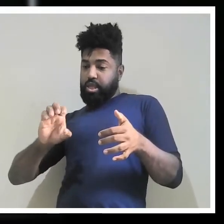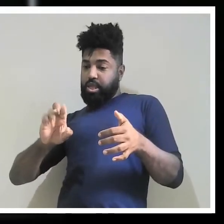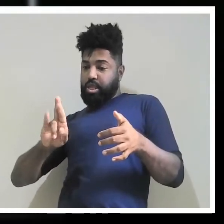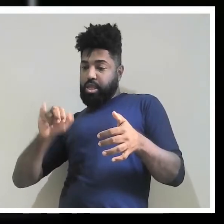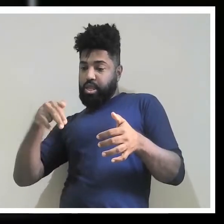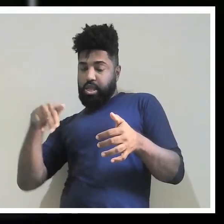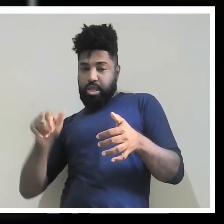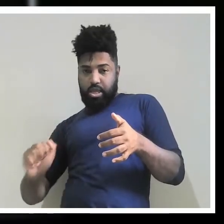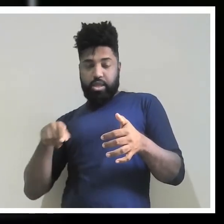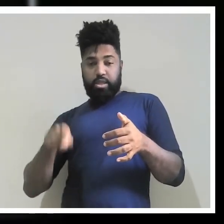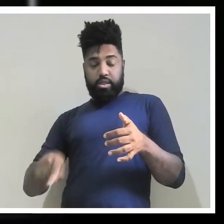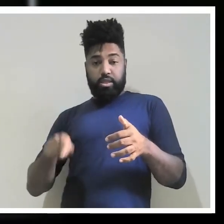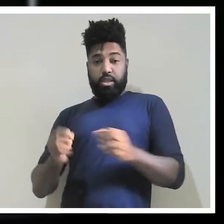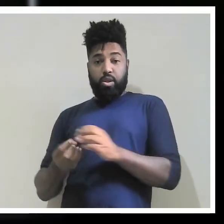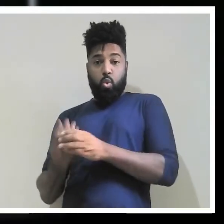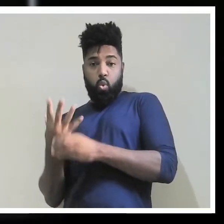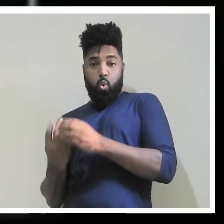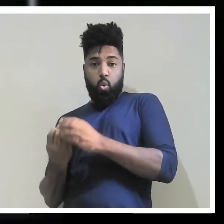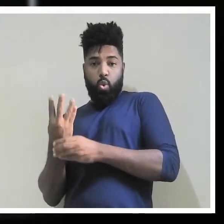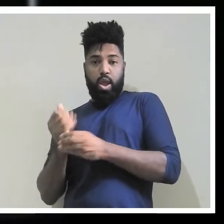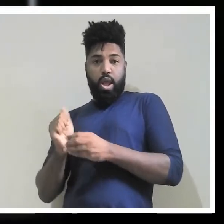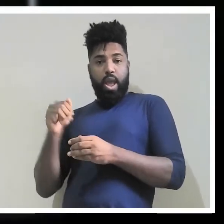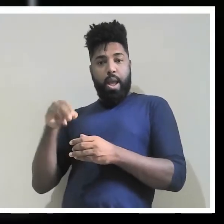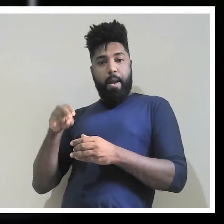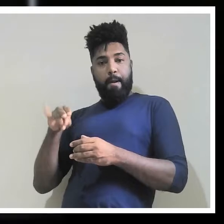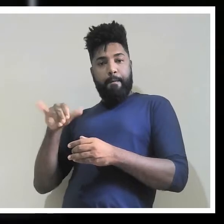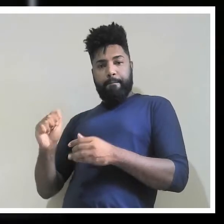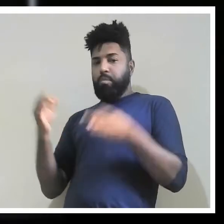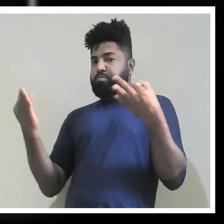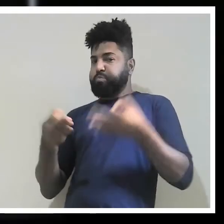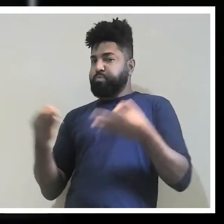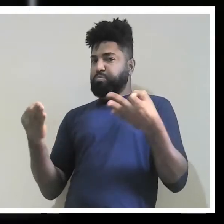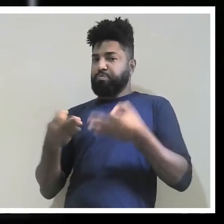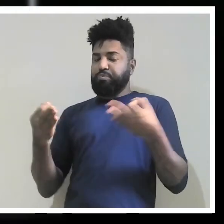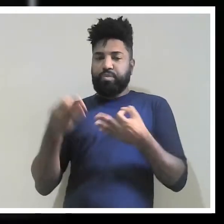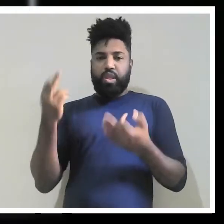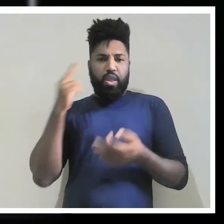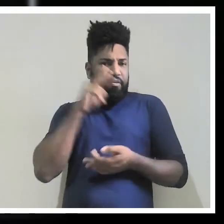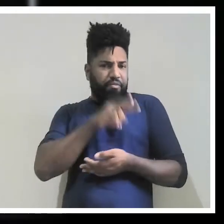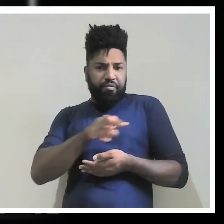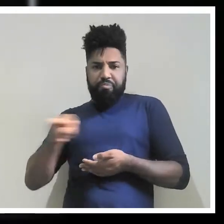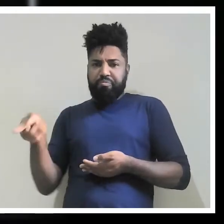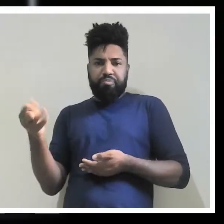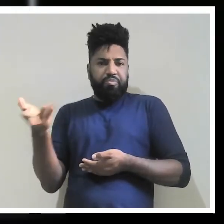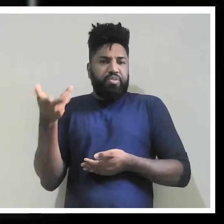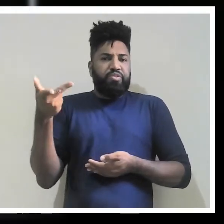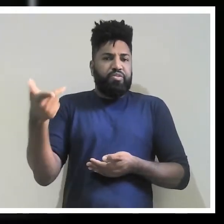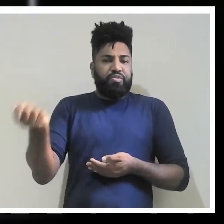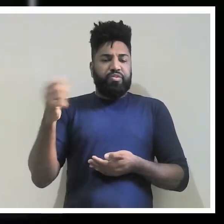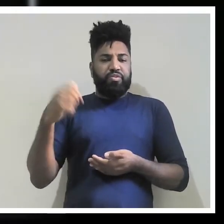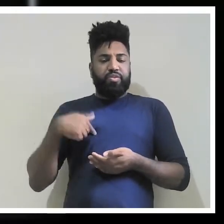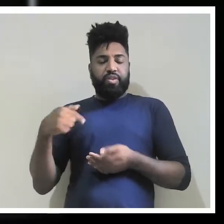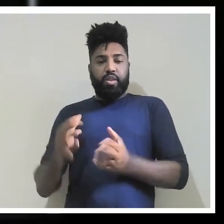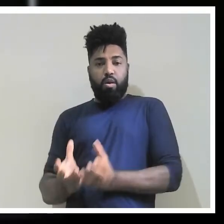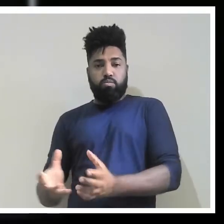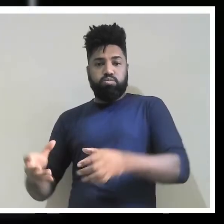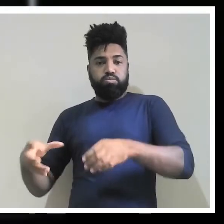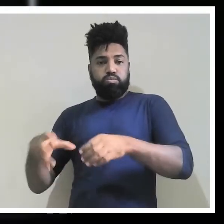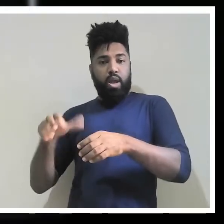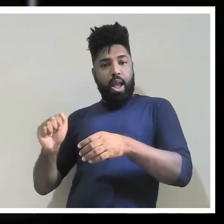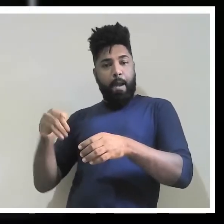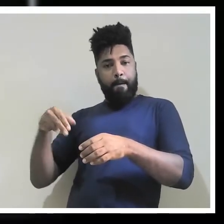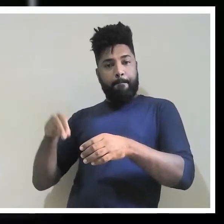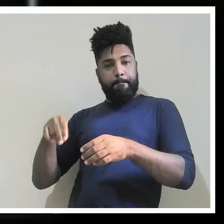funcionando perfeitamente para essa solução de estudo aqui que nós montamos. Olha que interessante, no balão é liberado amônia, mas a amônia ela é